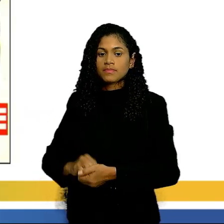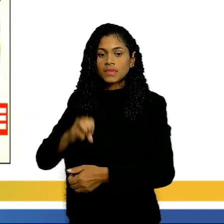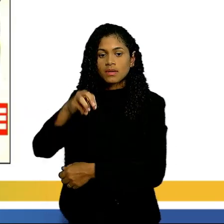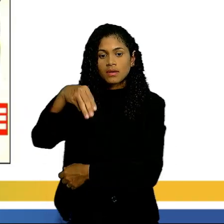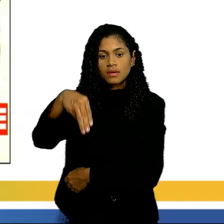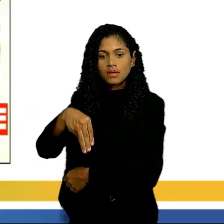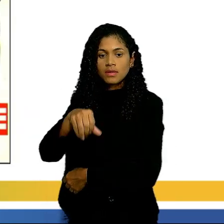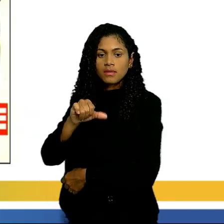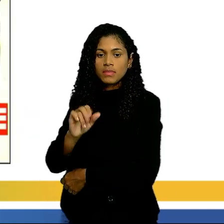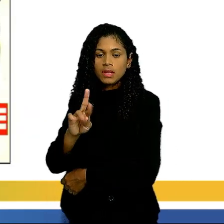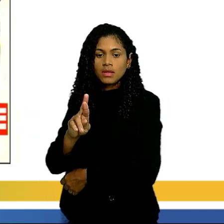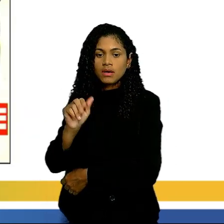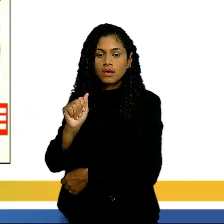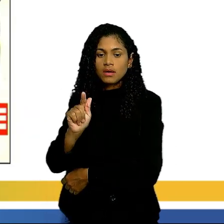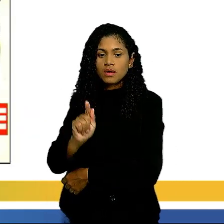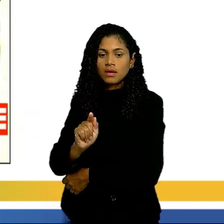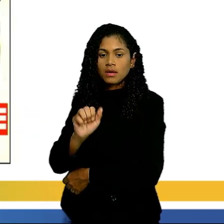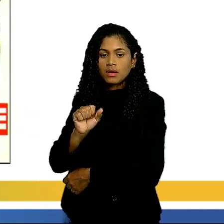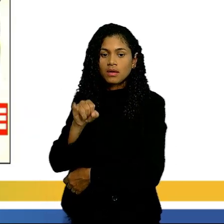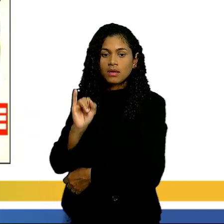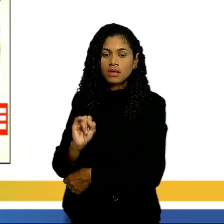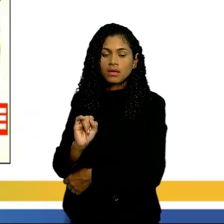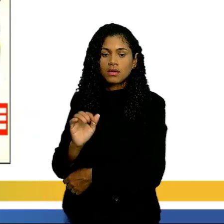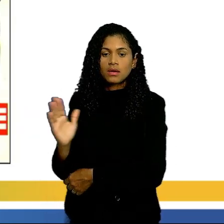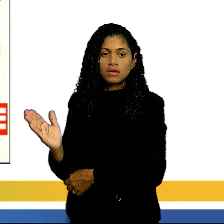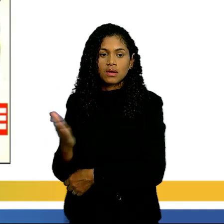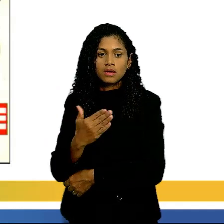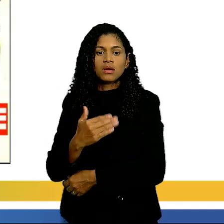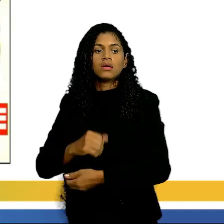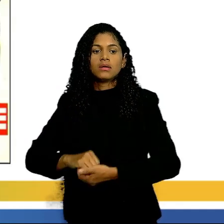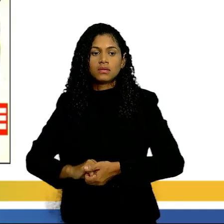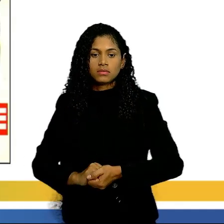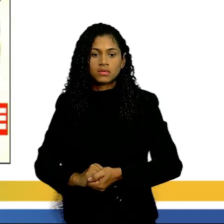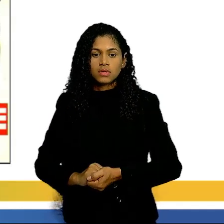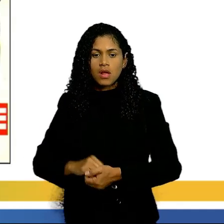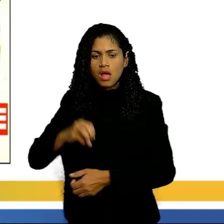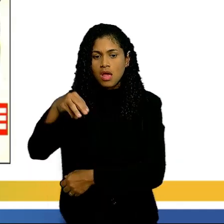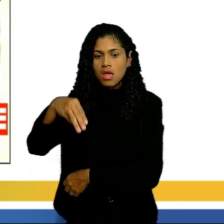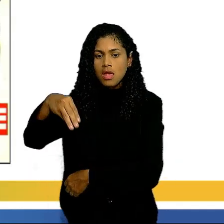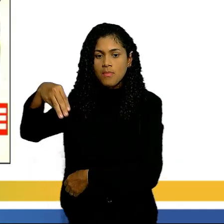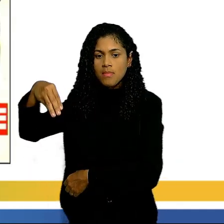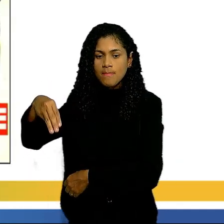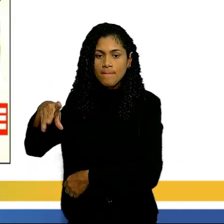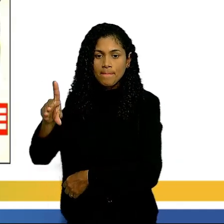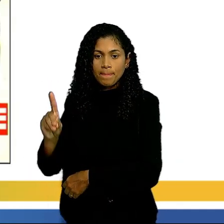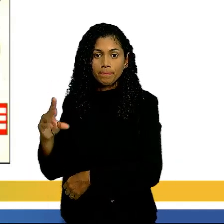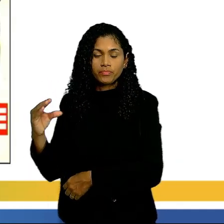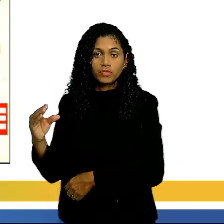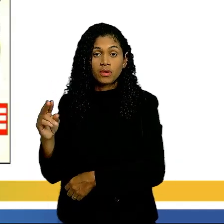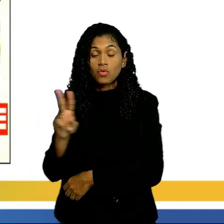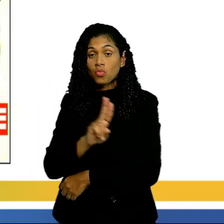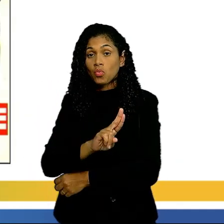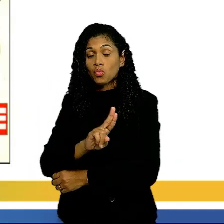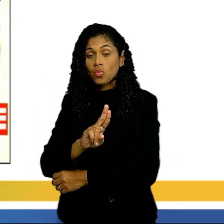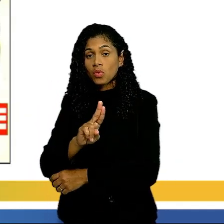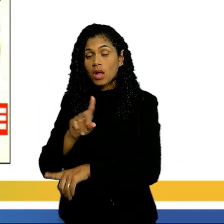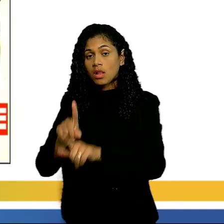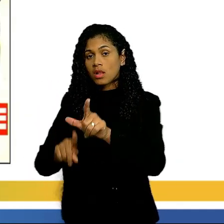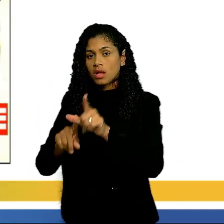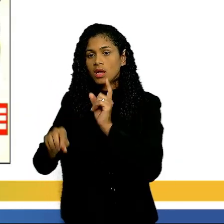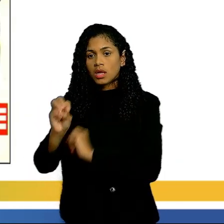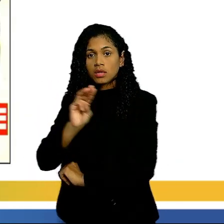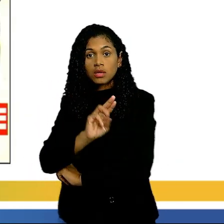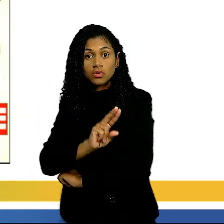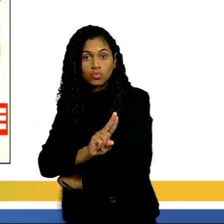Miragaia, Camargo, Drauzio e Martins foram os jovens que foram mortos nesse episódio. Então, a luta